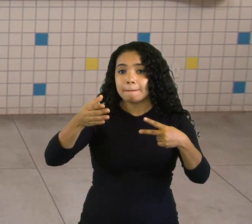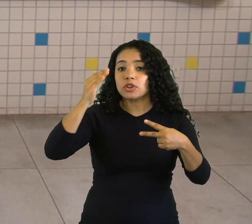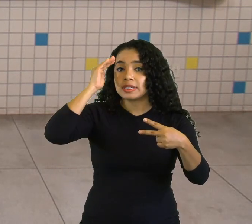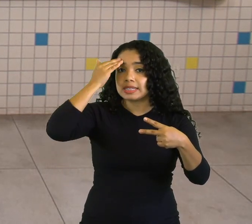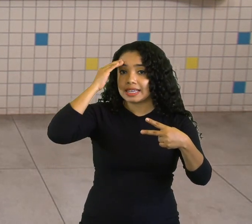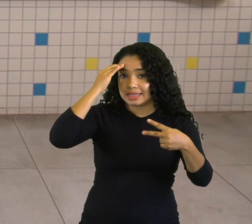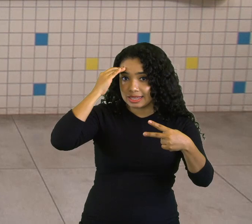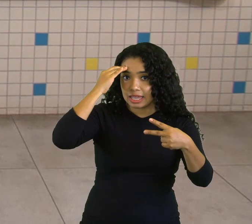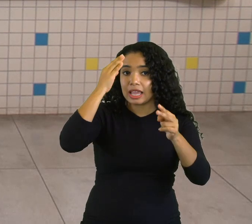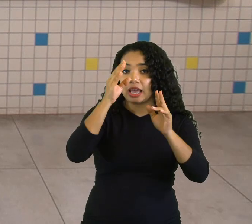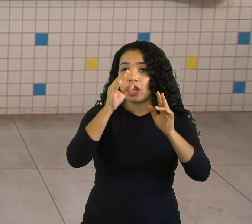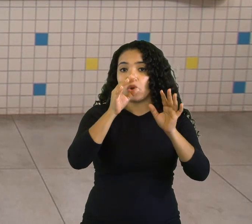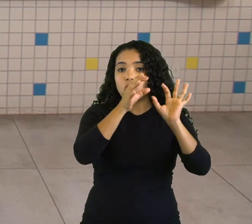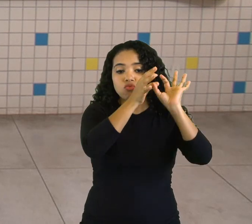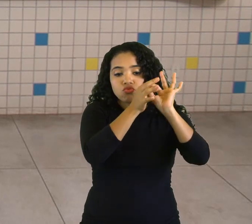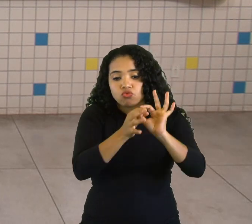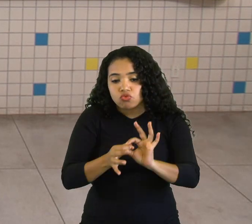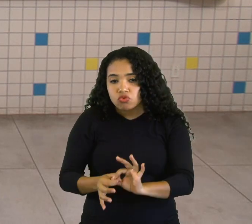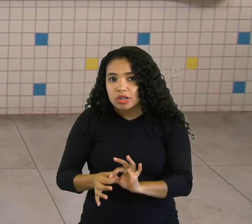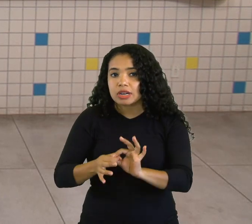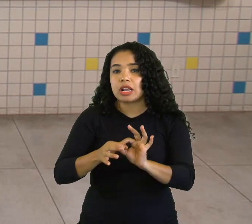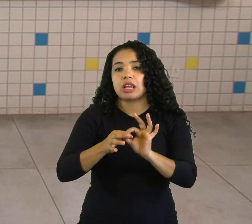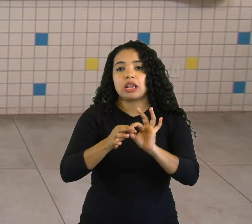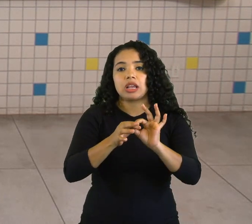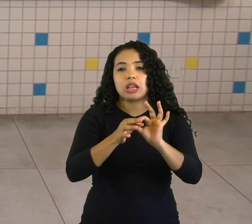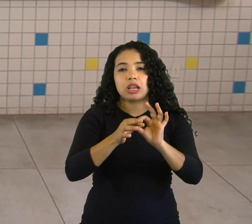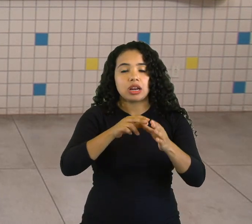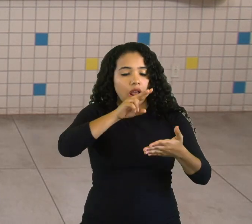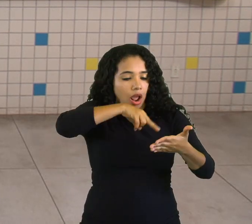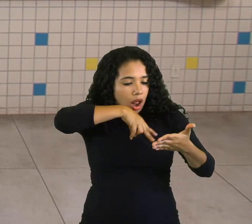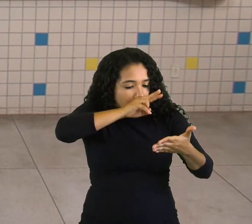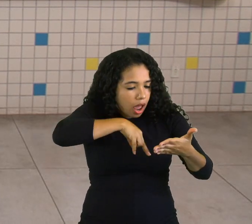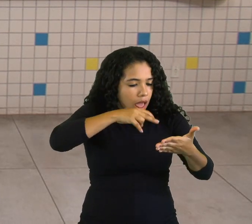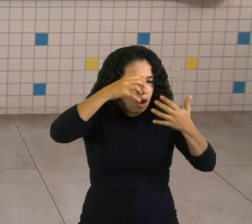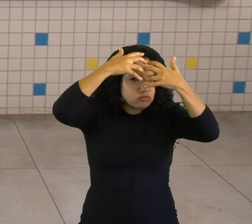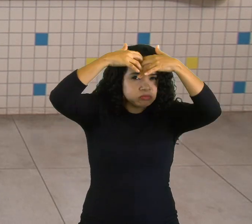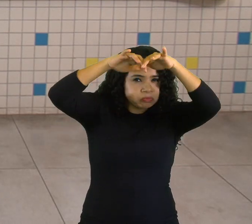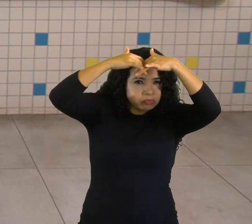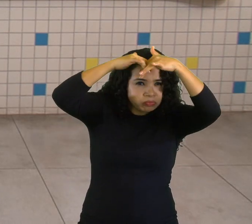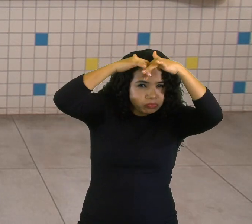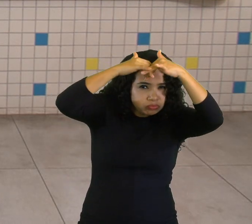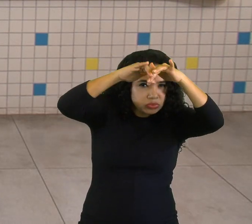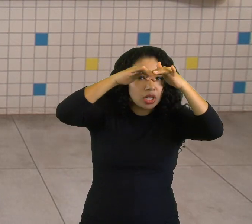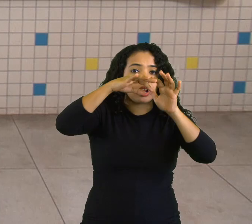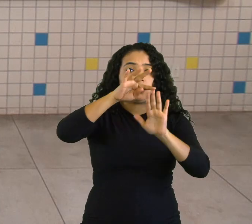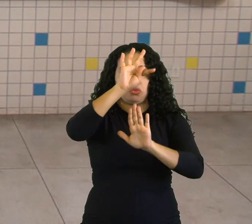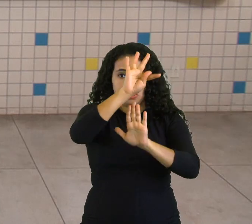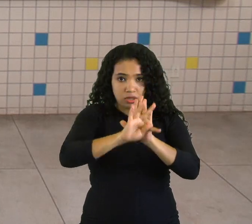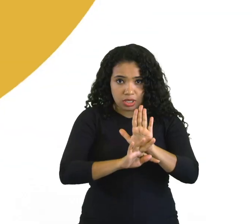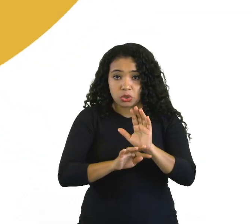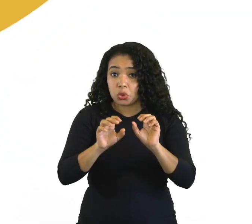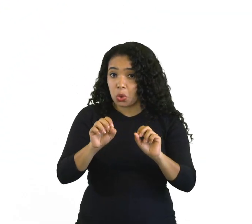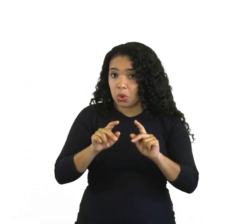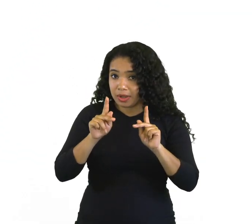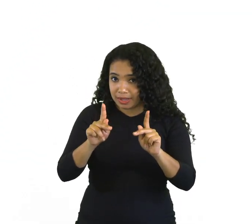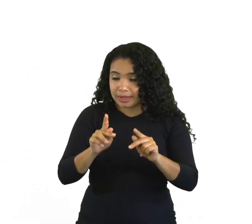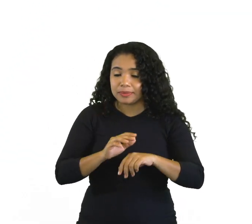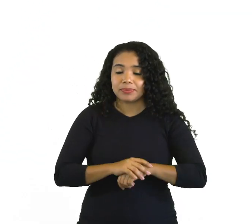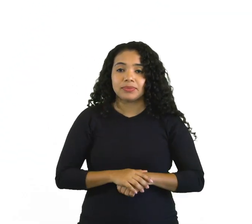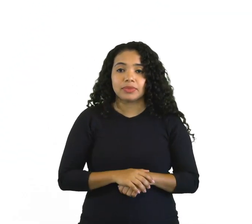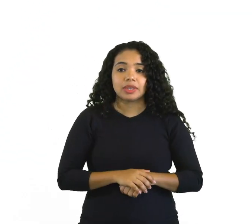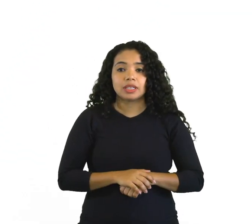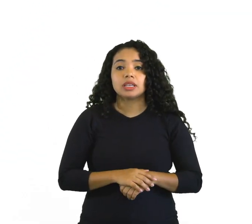de interpretação e aprofundar mais nos exercícios. Ok, guys? Let's go? Very good. O